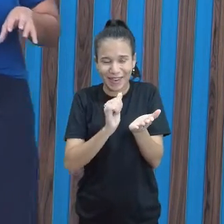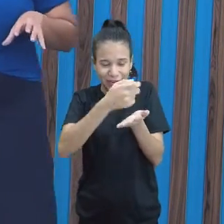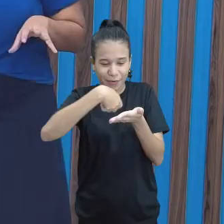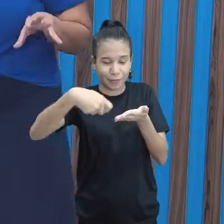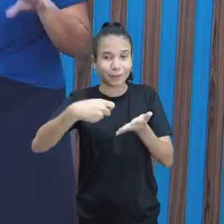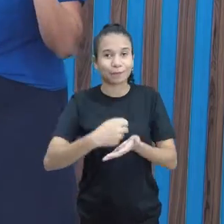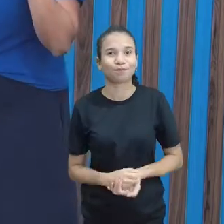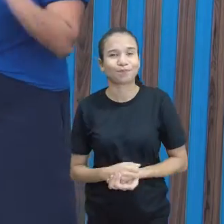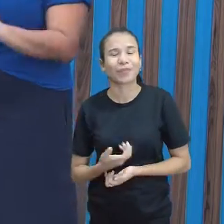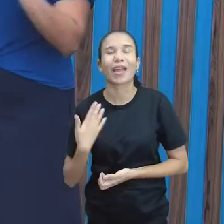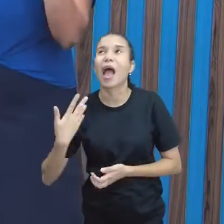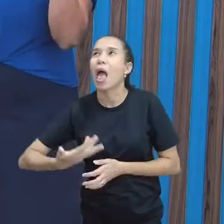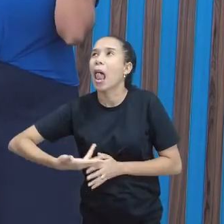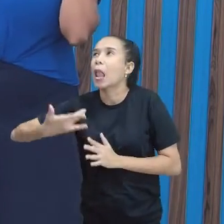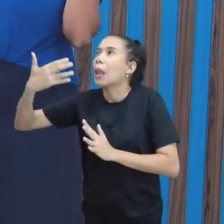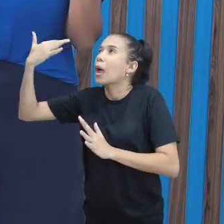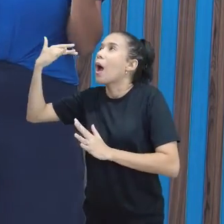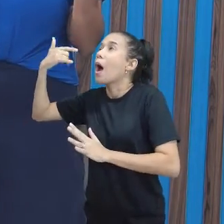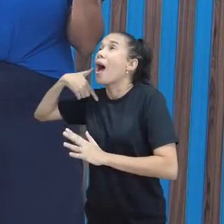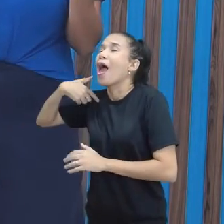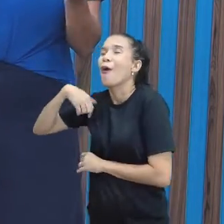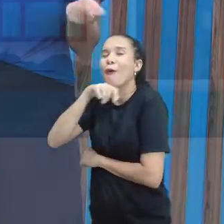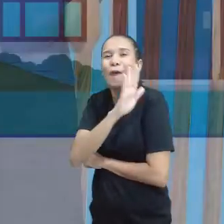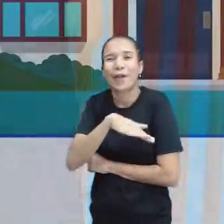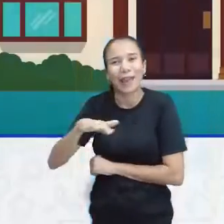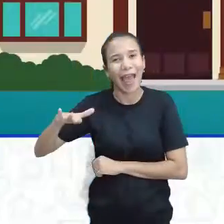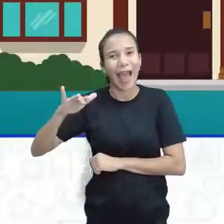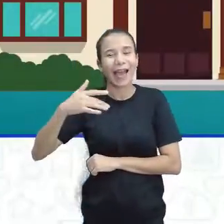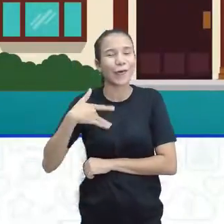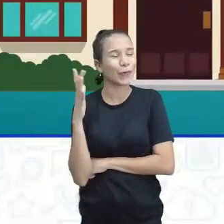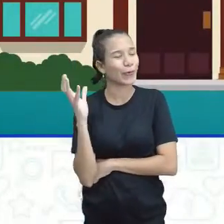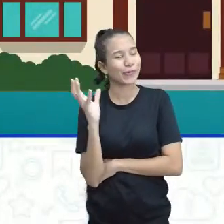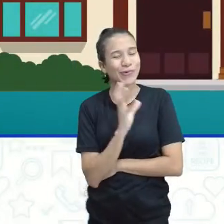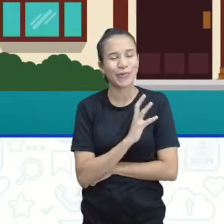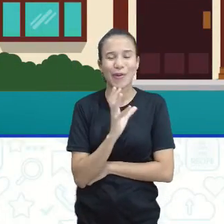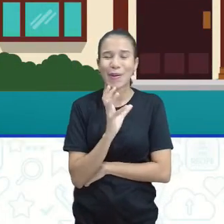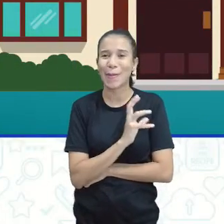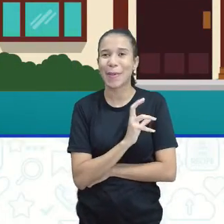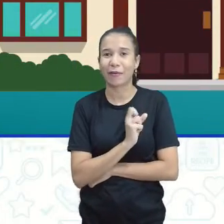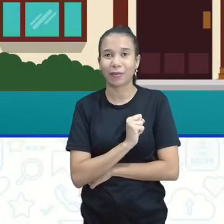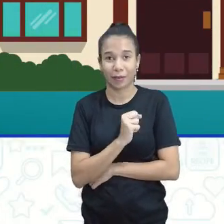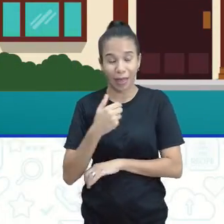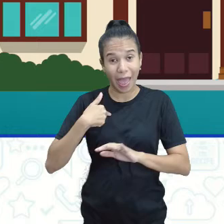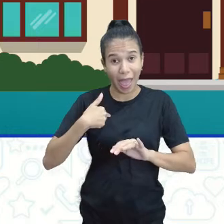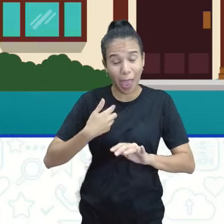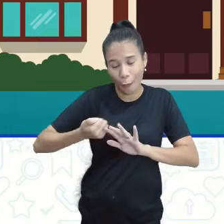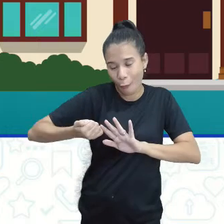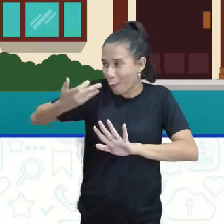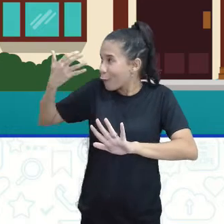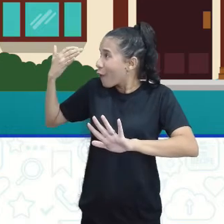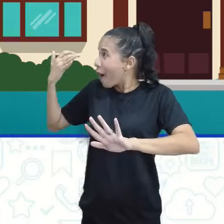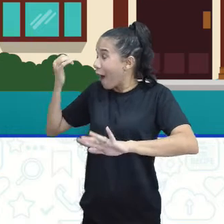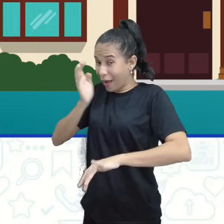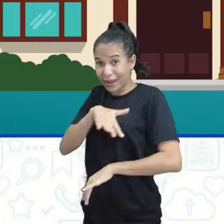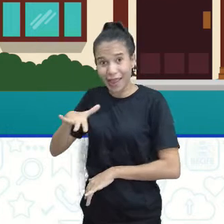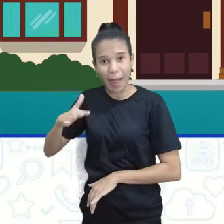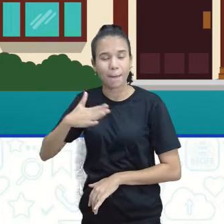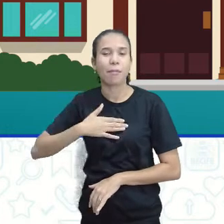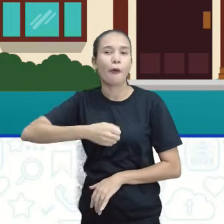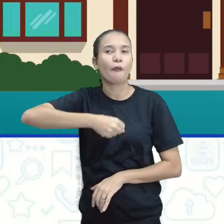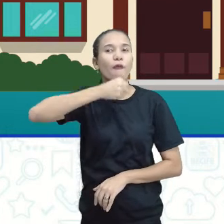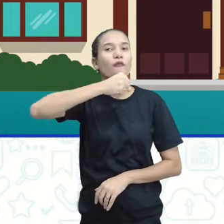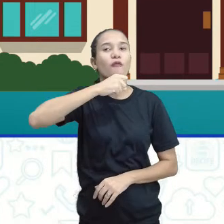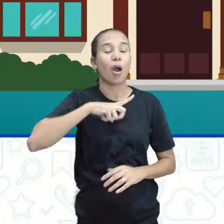Ó. Quando eu era criança, eu adorava... Quando eu era criança, meus